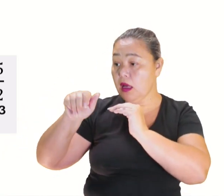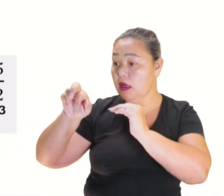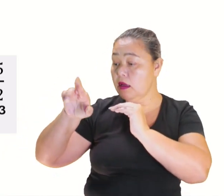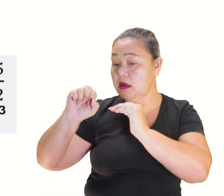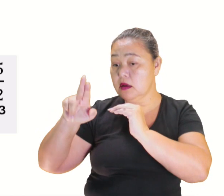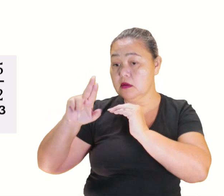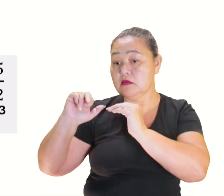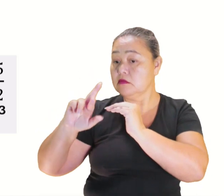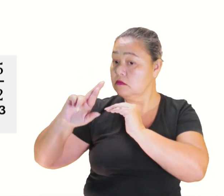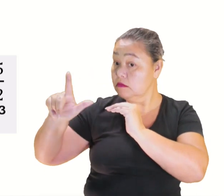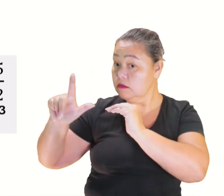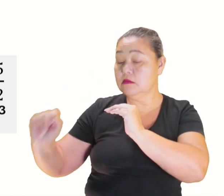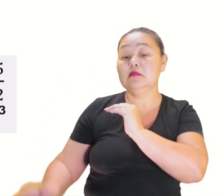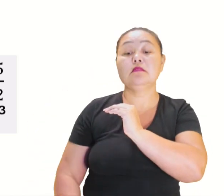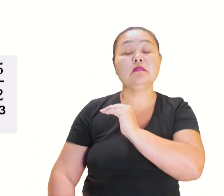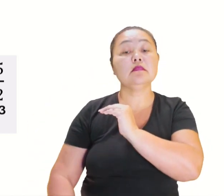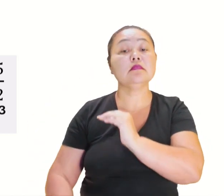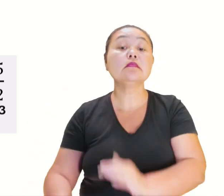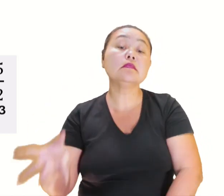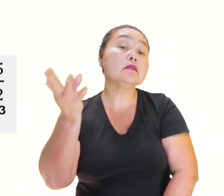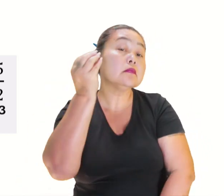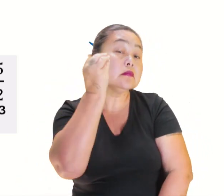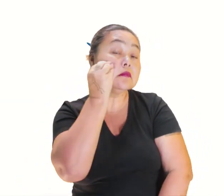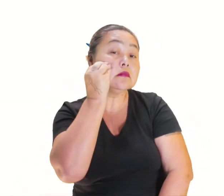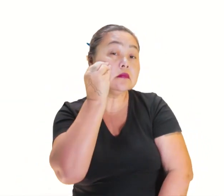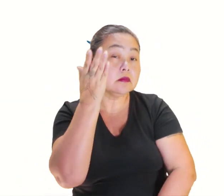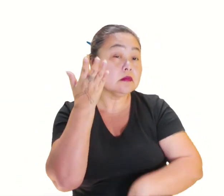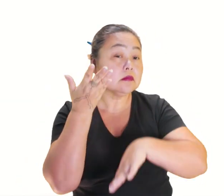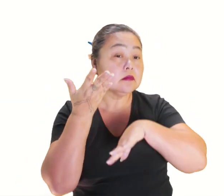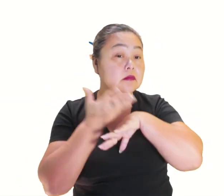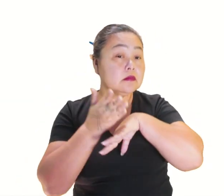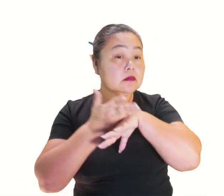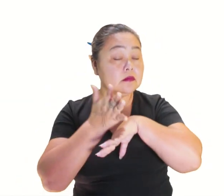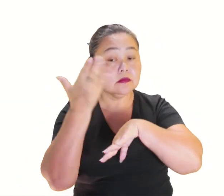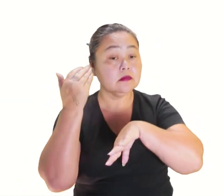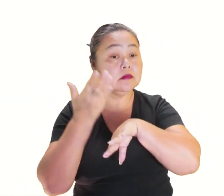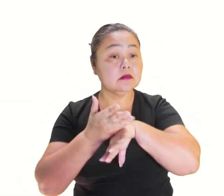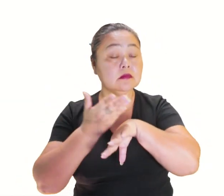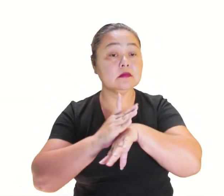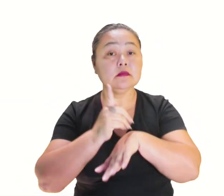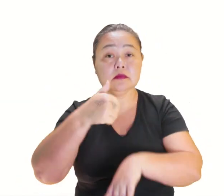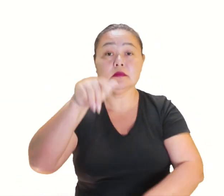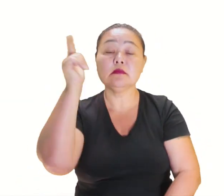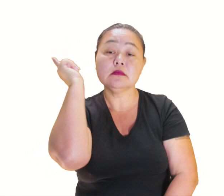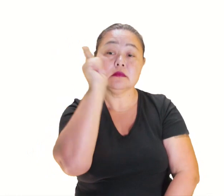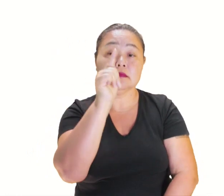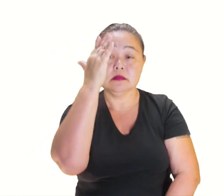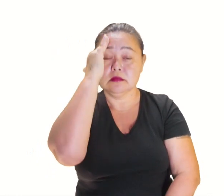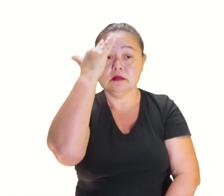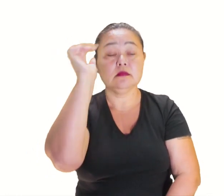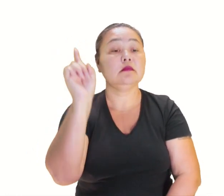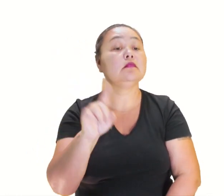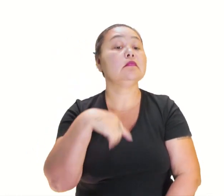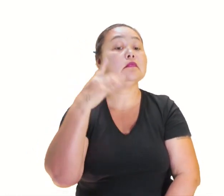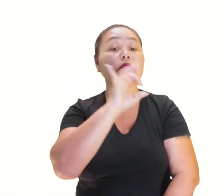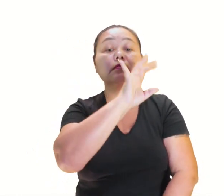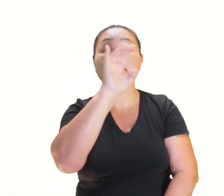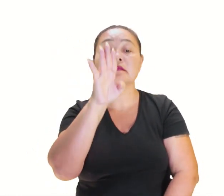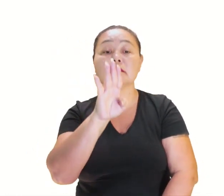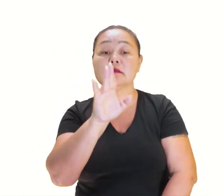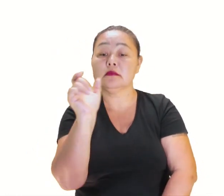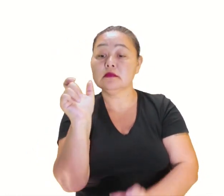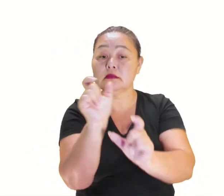diferentes. Vamos testar então? Vamos treinar? Vamos lá? Vamos praticar para ver se vocês conseguiram entender? Em cada